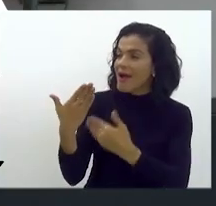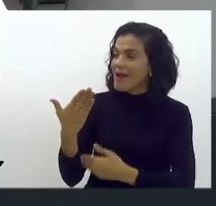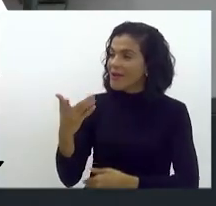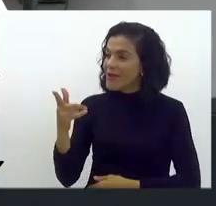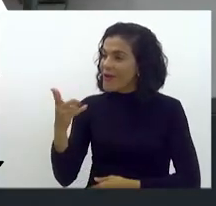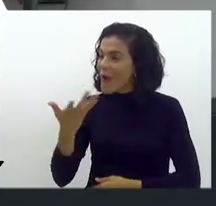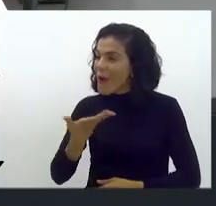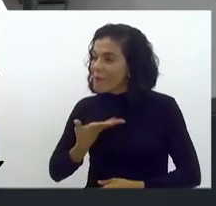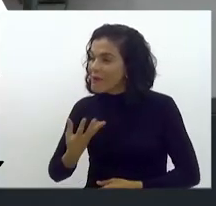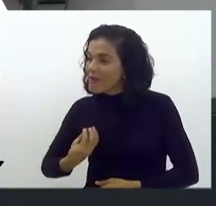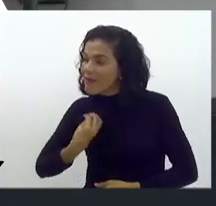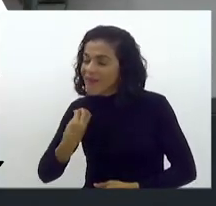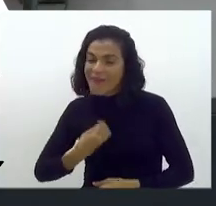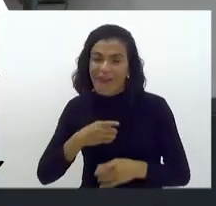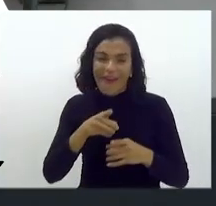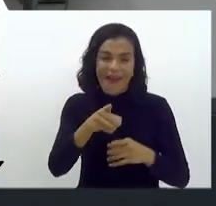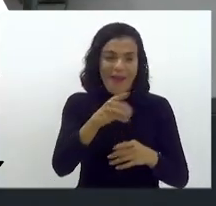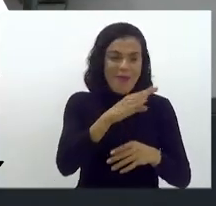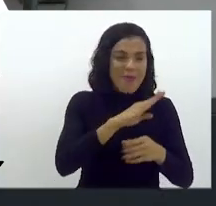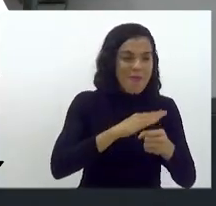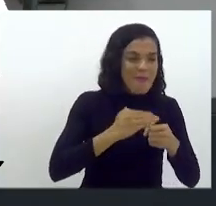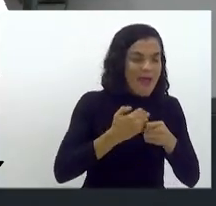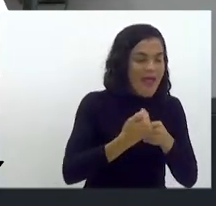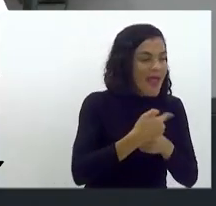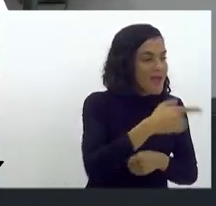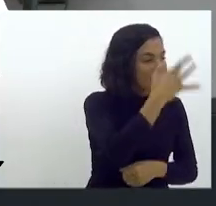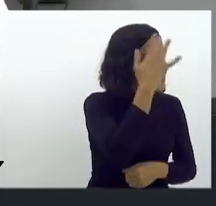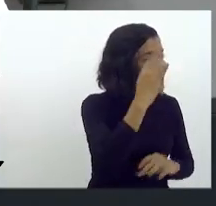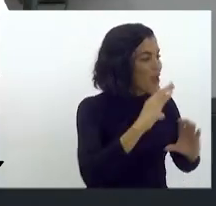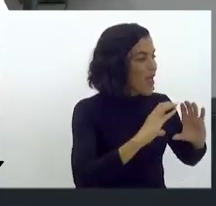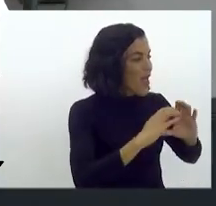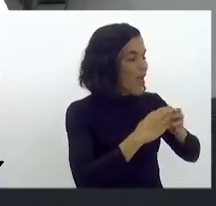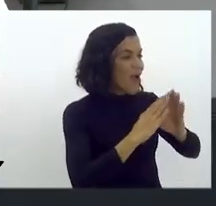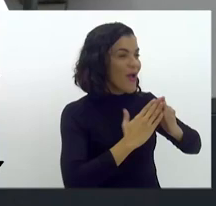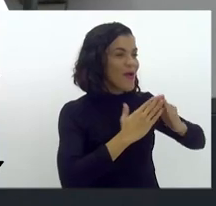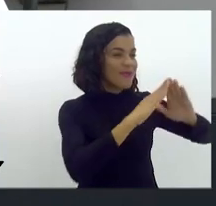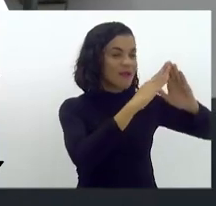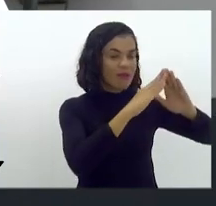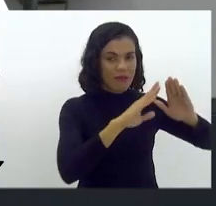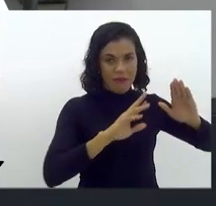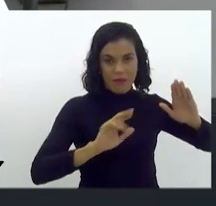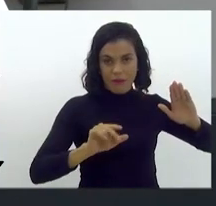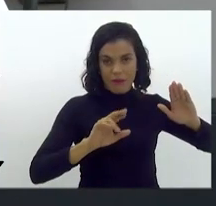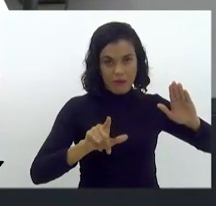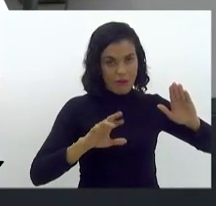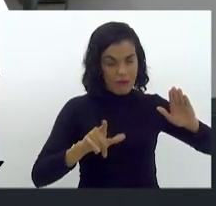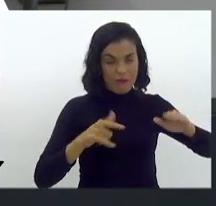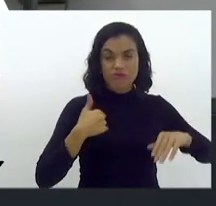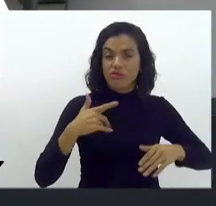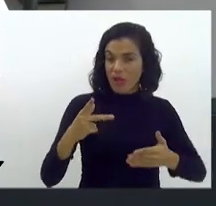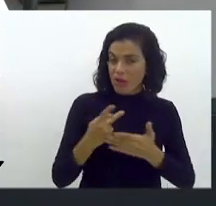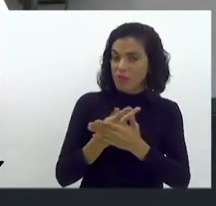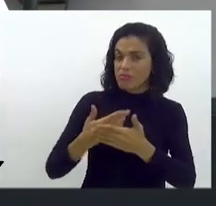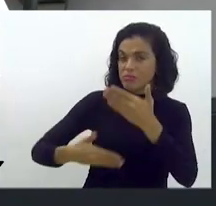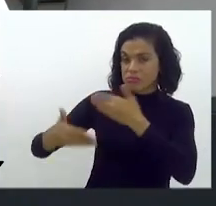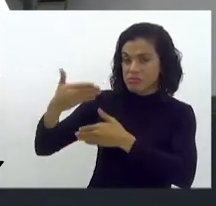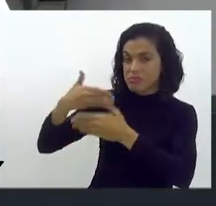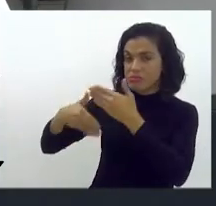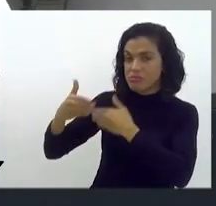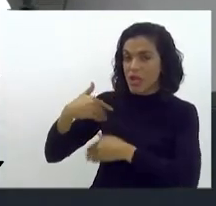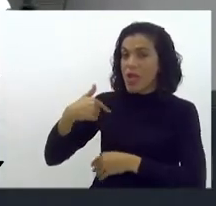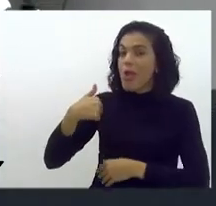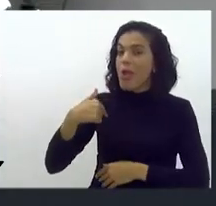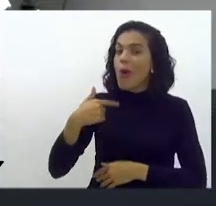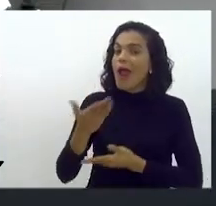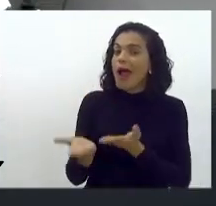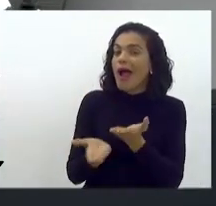com que ela convive com as pessoas do Bairro com as pessoas da comunidade e não é isso eu tive casos emblemáticos Por exemplo quando eu